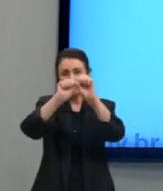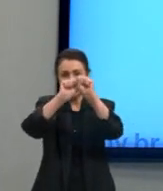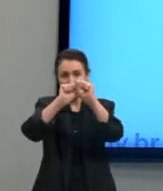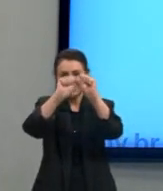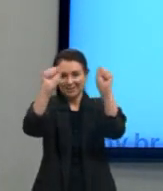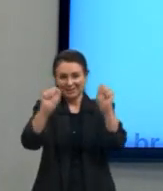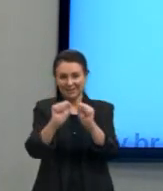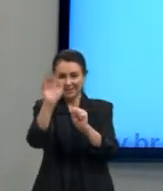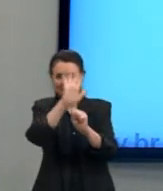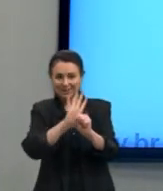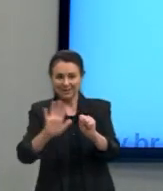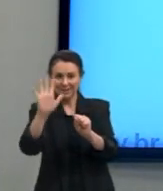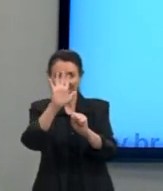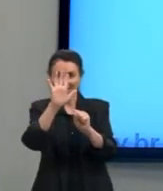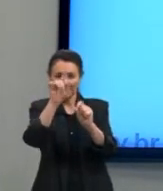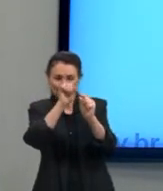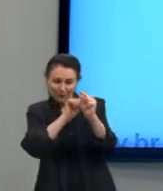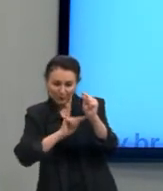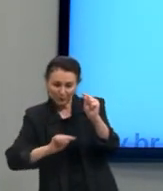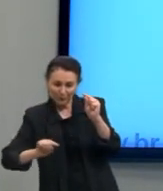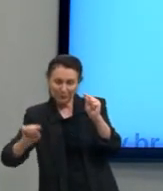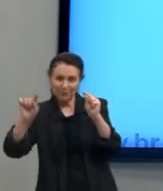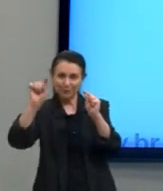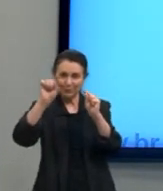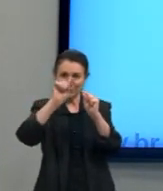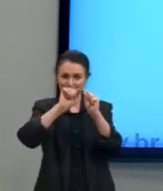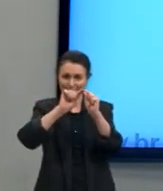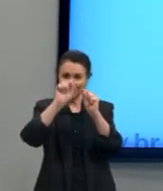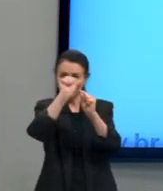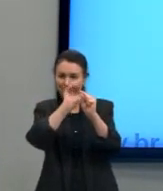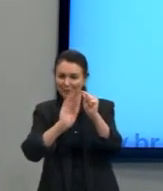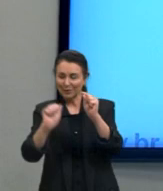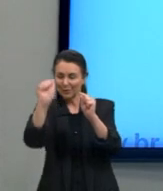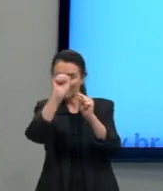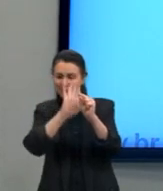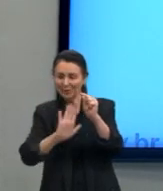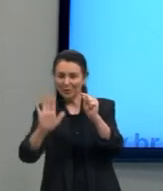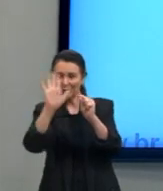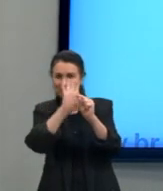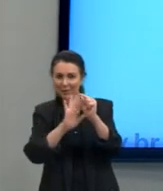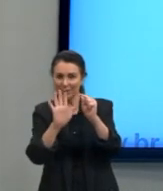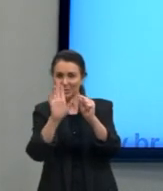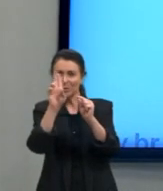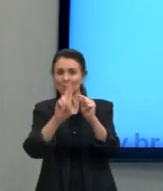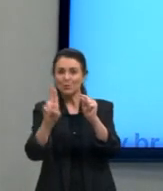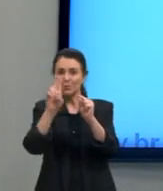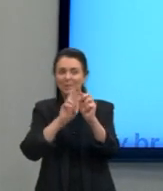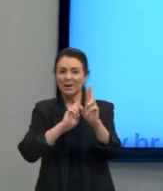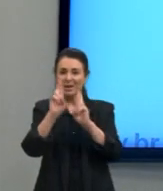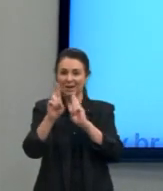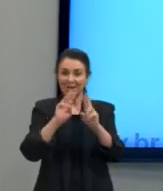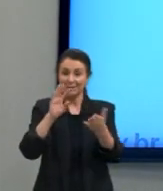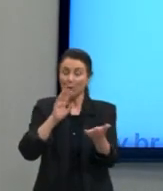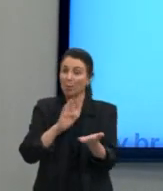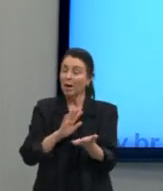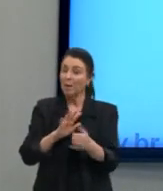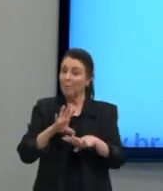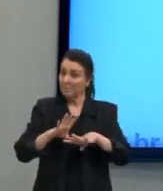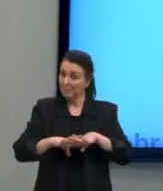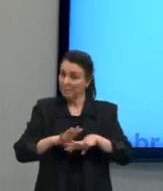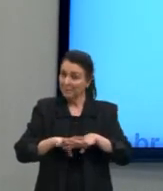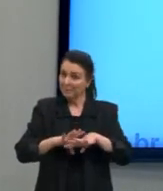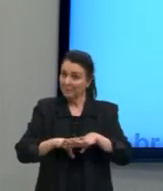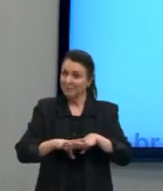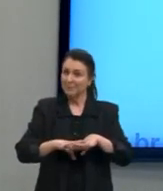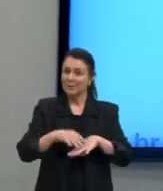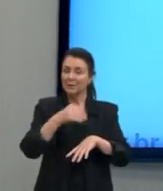o redor dessa bola né pra gente descobrir a área superficial a gente utiliza essa relação matemática que